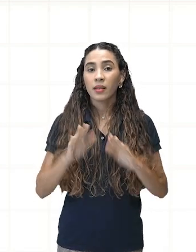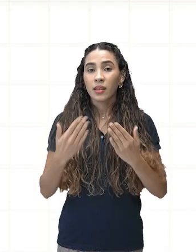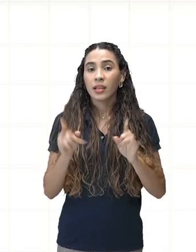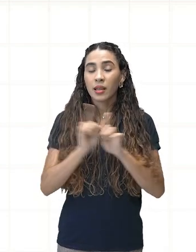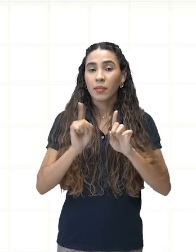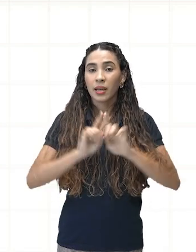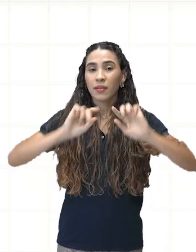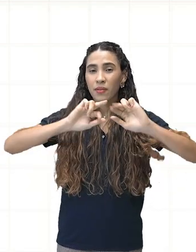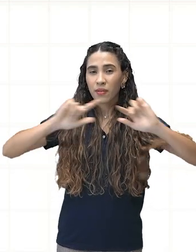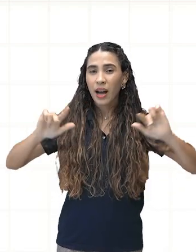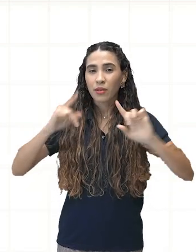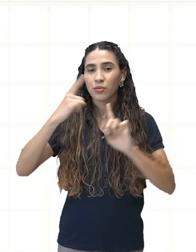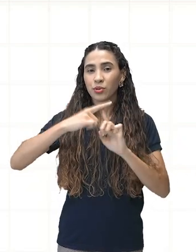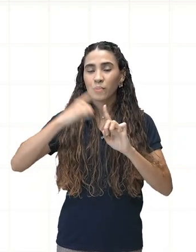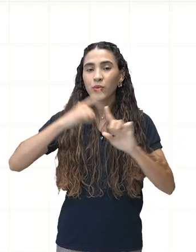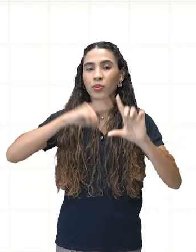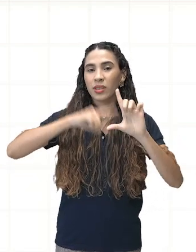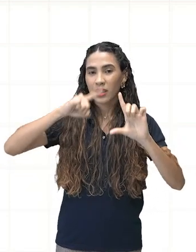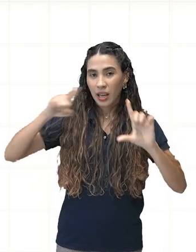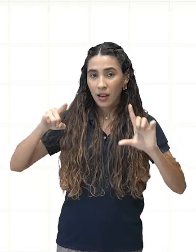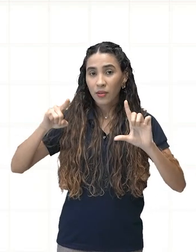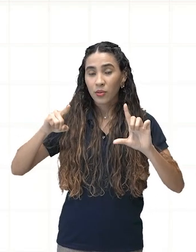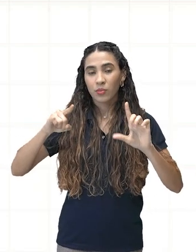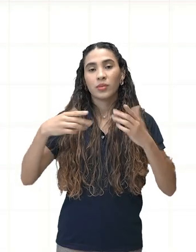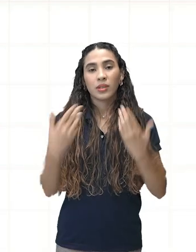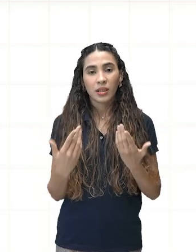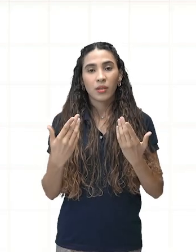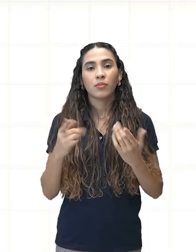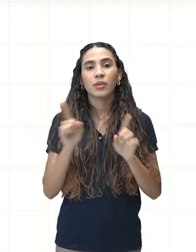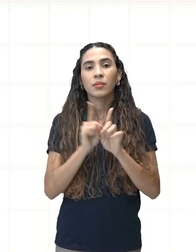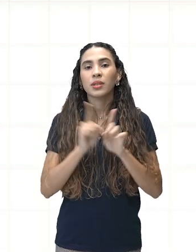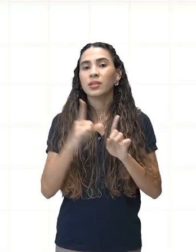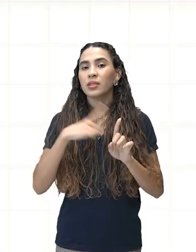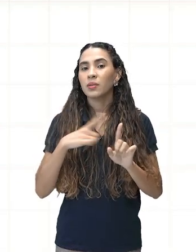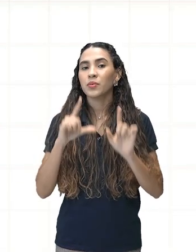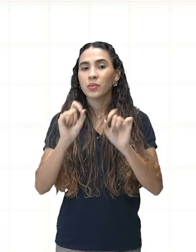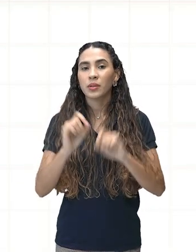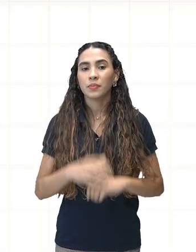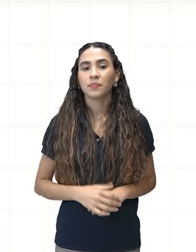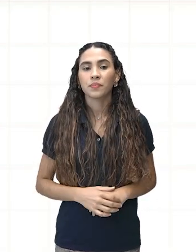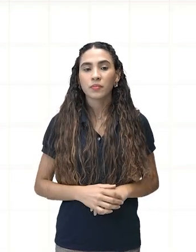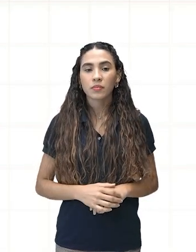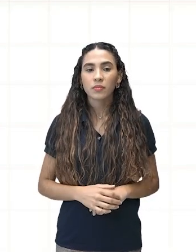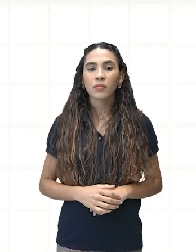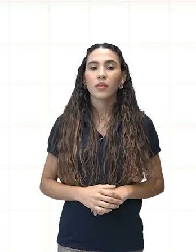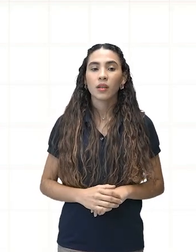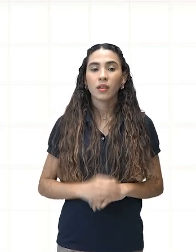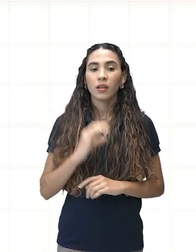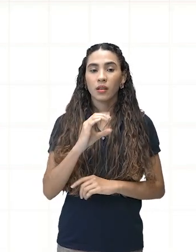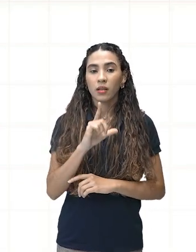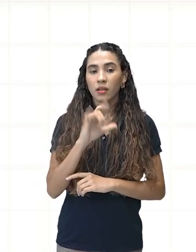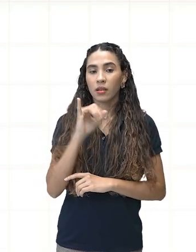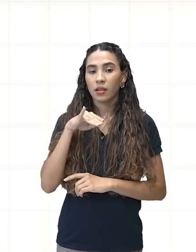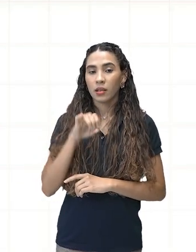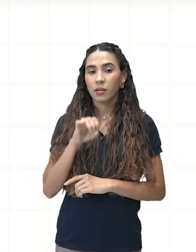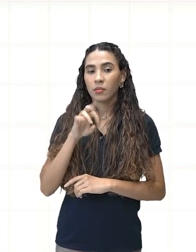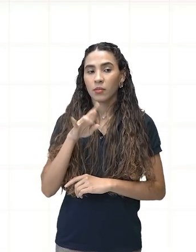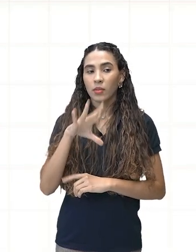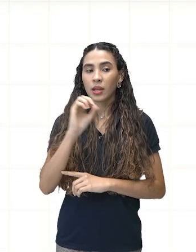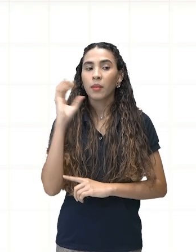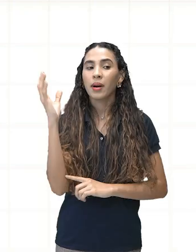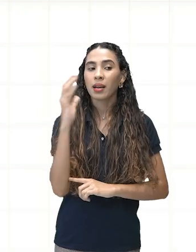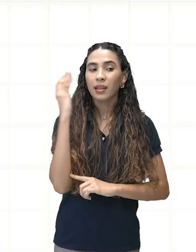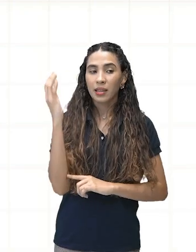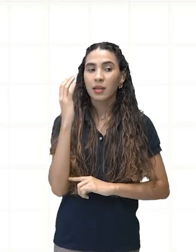temos diversos tipos de gráficos, e entre esses diversos tipos de gráficos, a gente tem o climograma. E eu tenho aqui